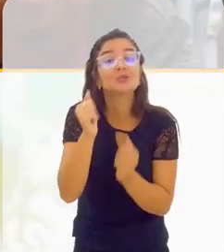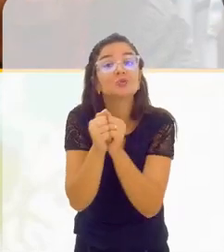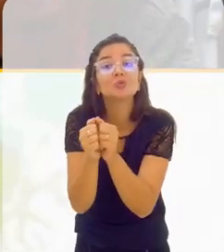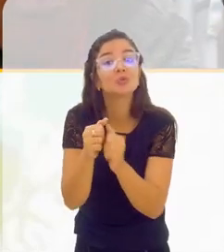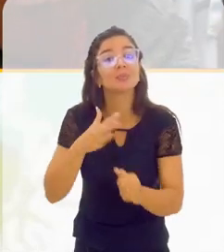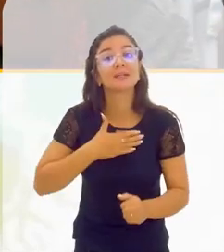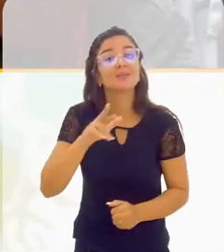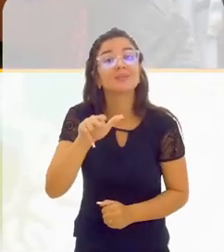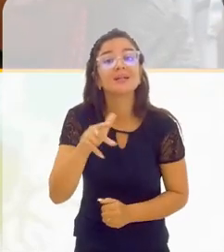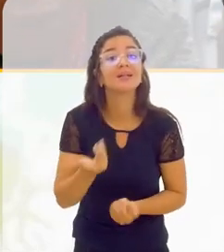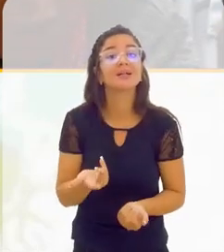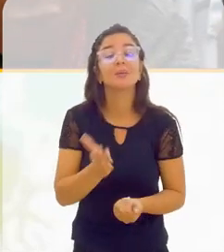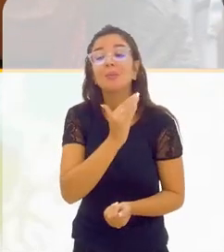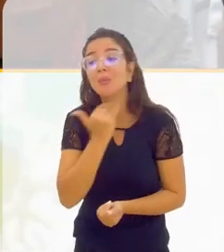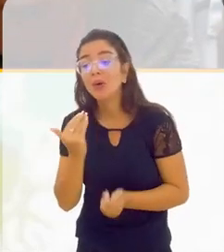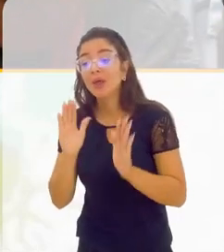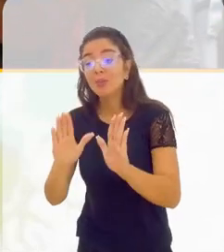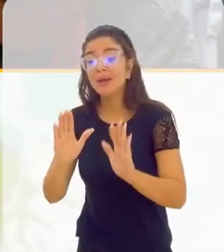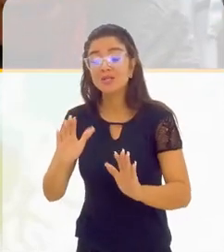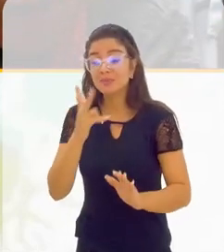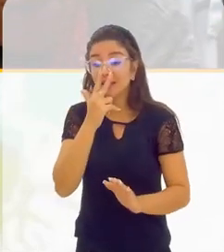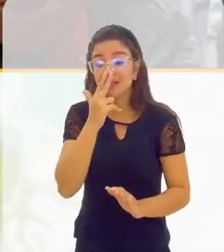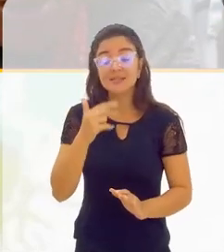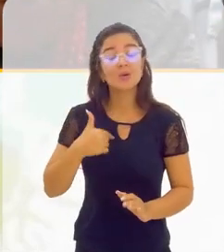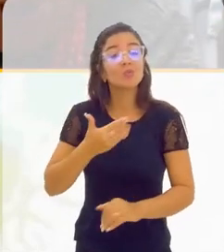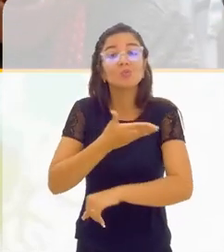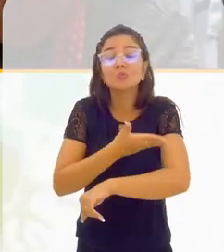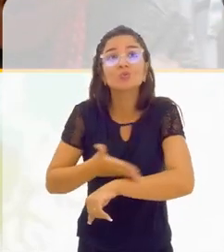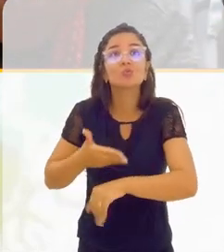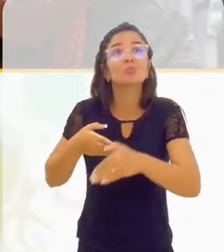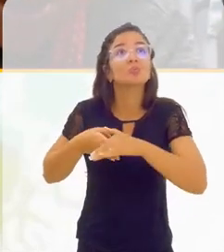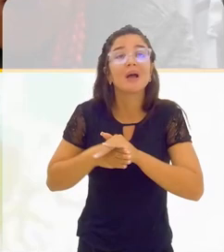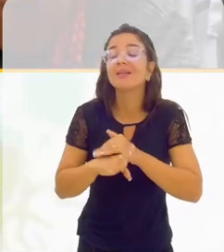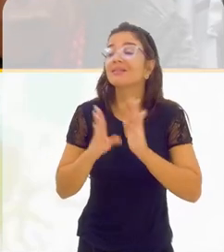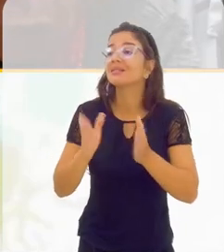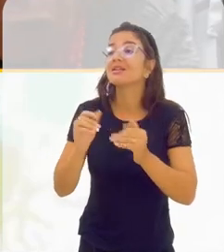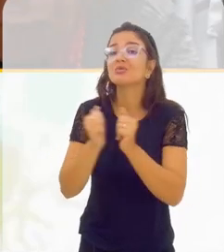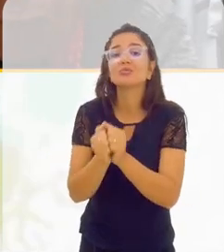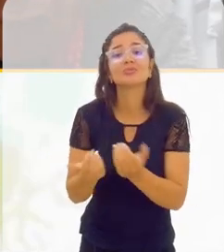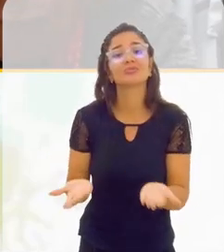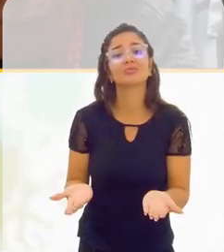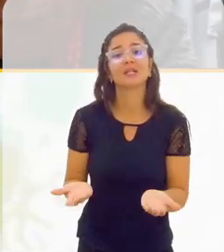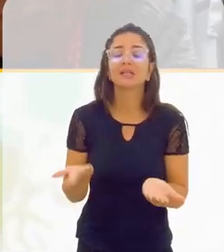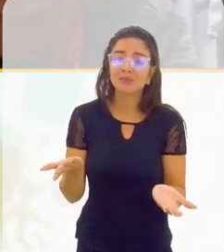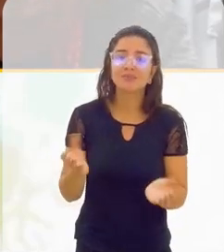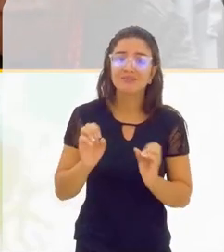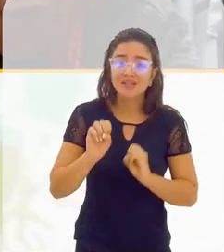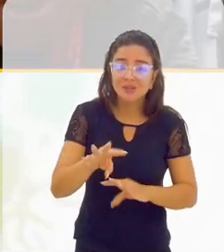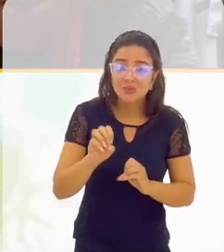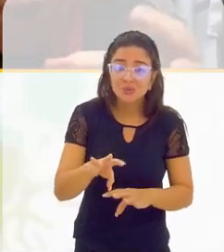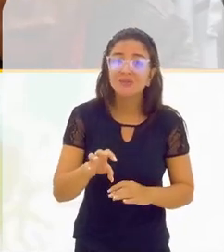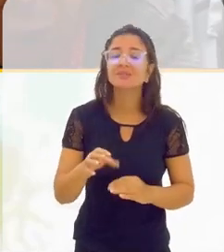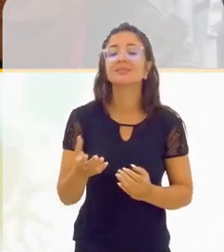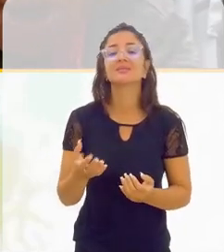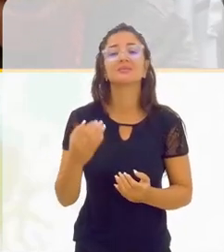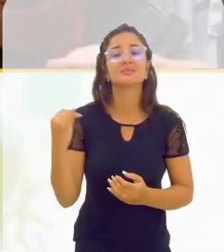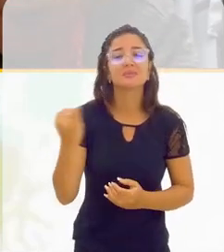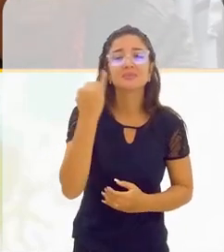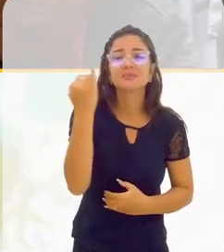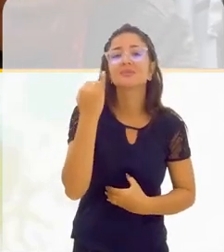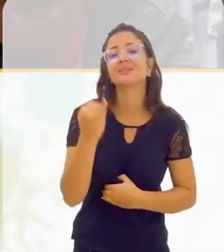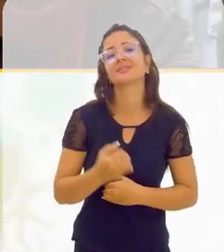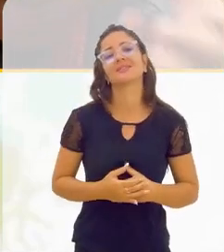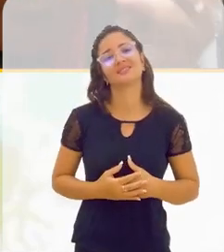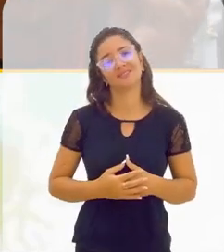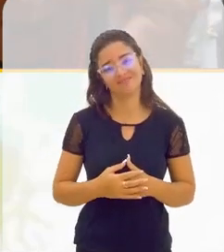tudo né então não é uma coisa só essa coisa de educação ela me ensinou muito Educação na escolinha